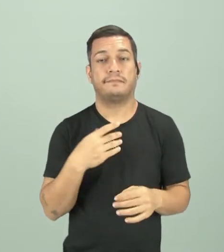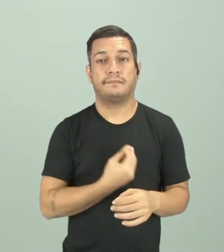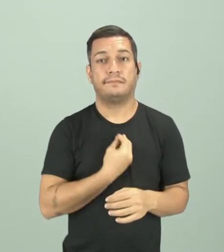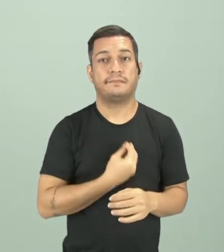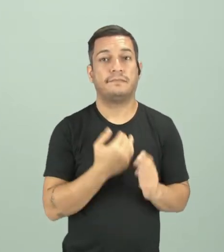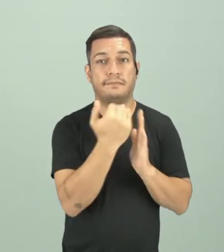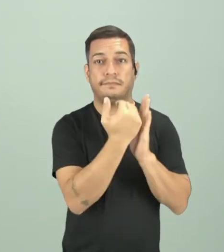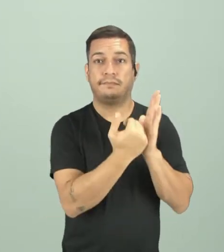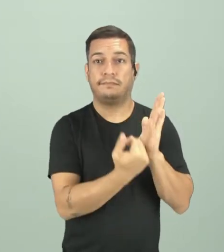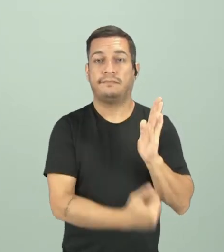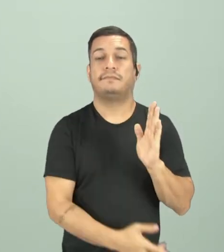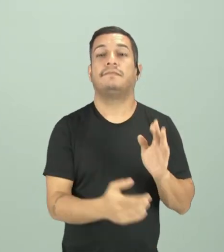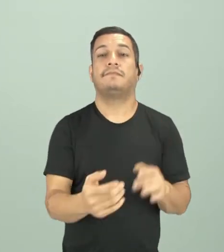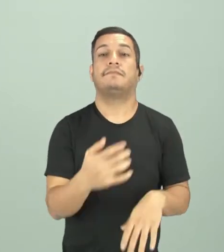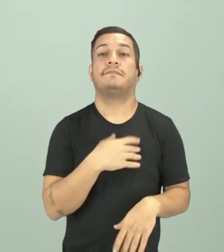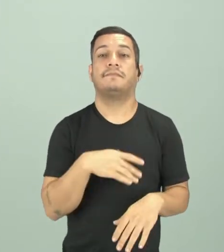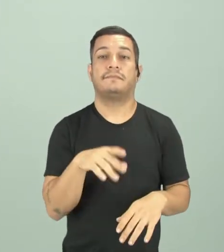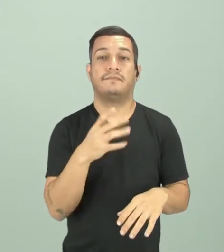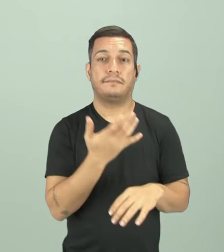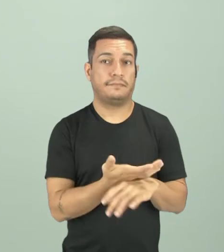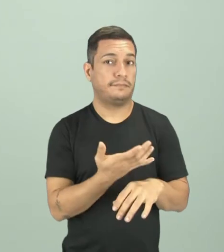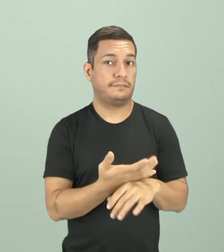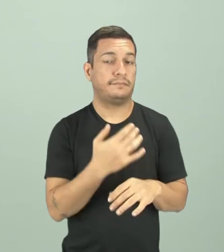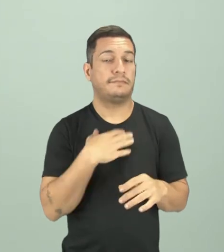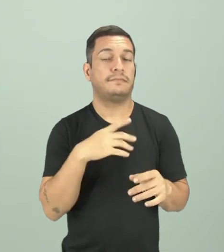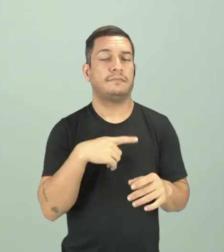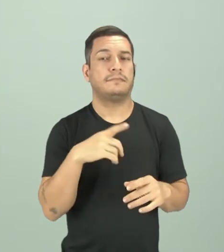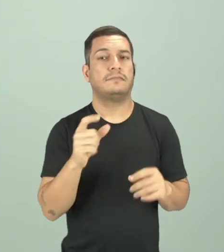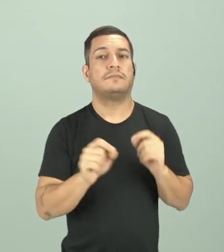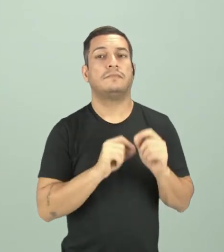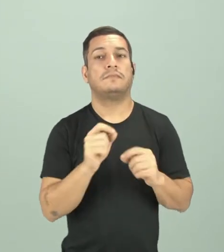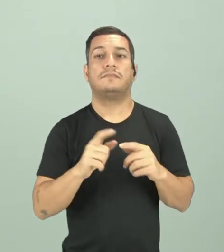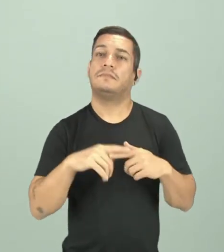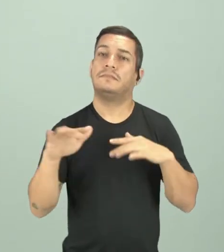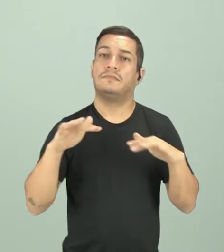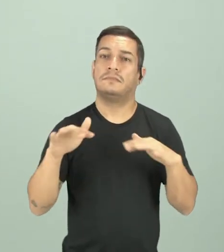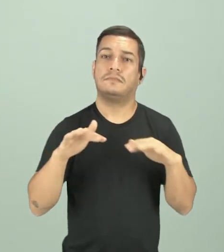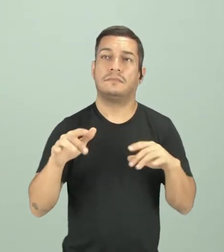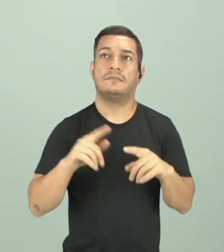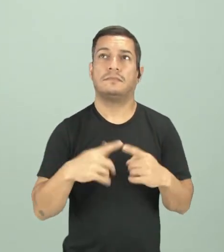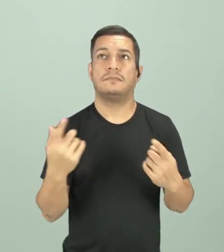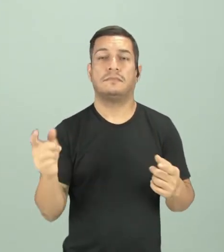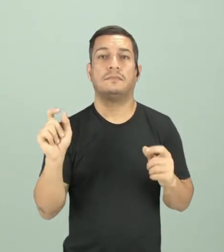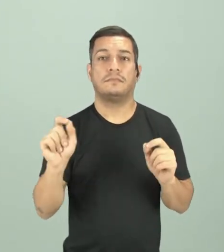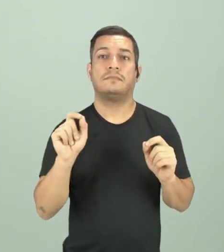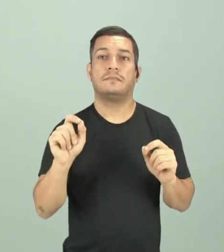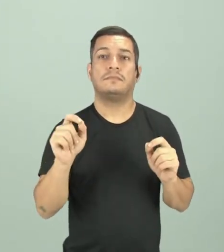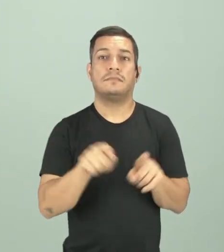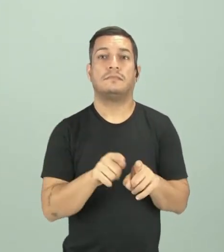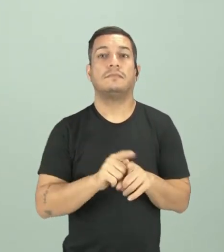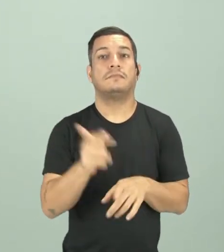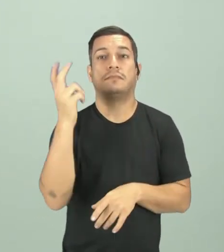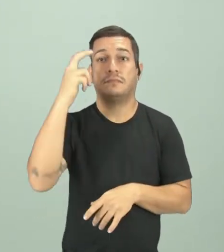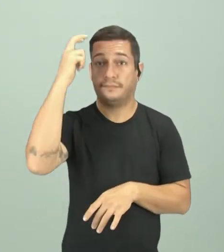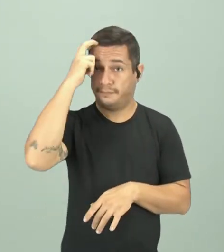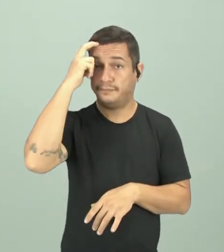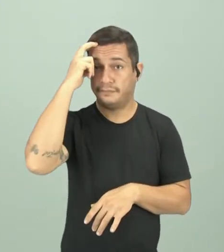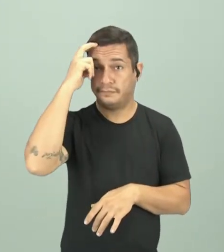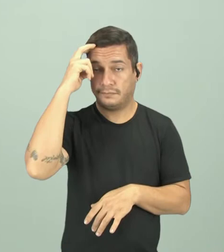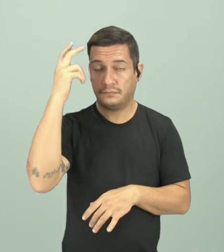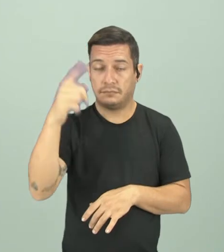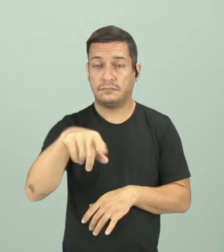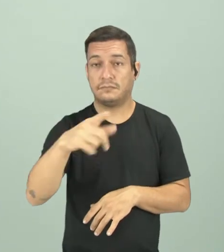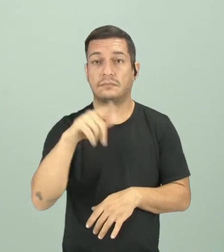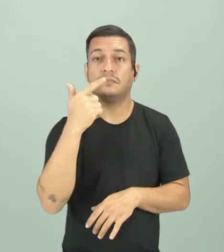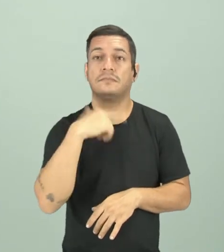componentes curriculares, ela está junto com os demais, não só na questão de movimento, mas na questão também de cultura. E aí